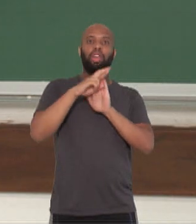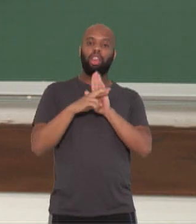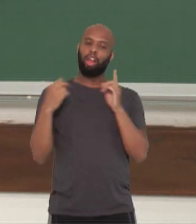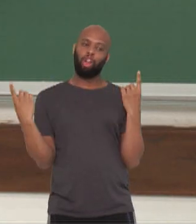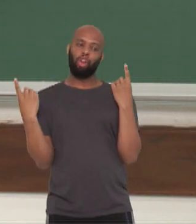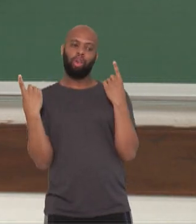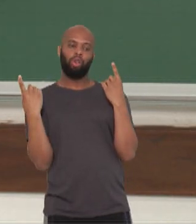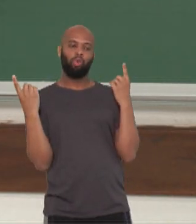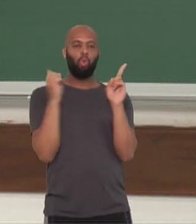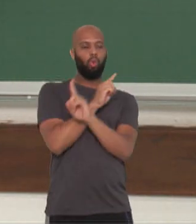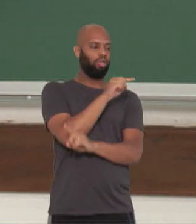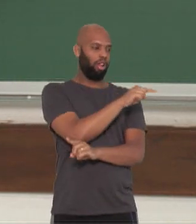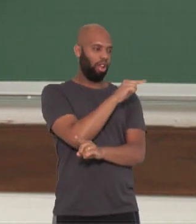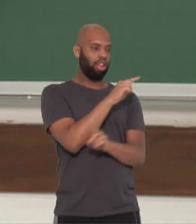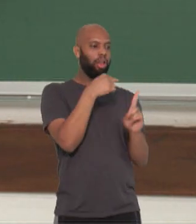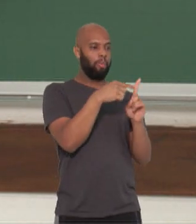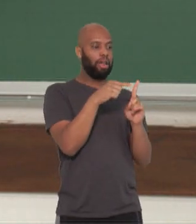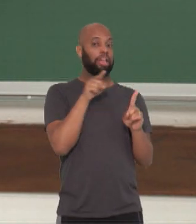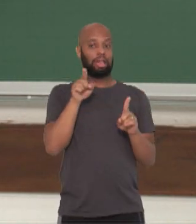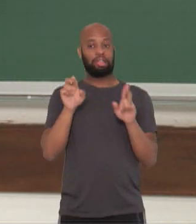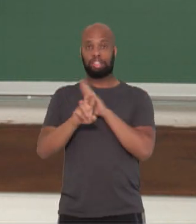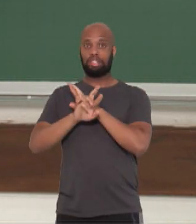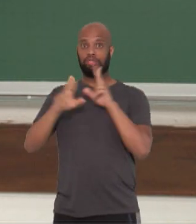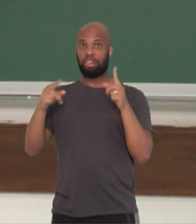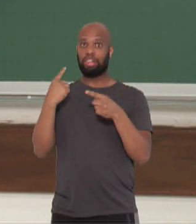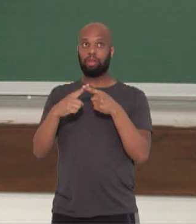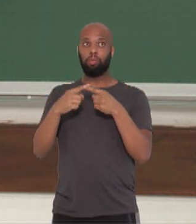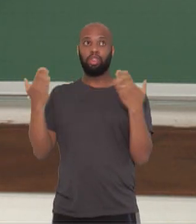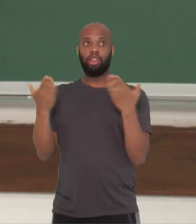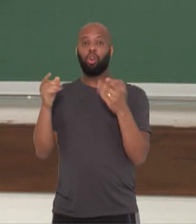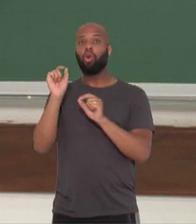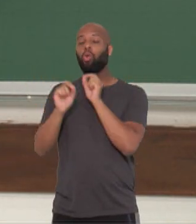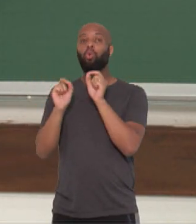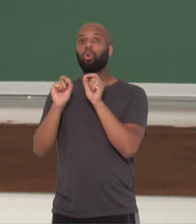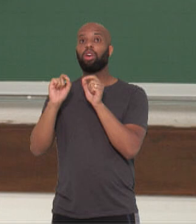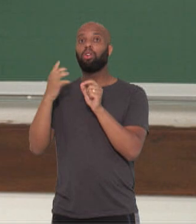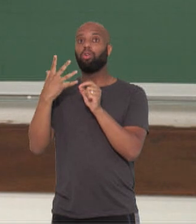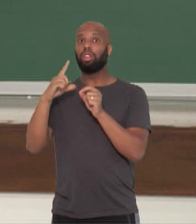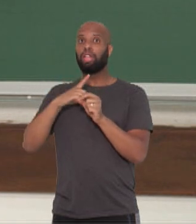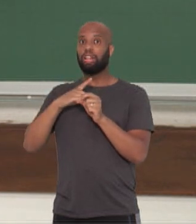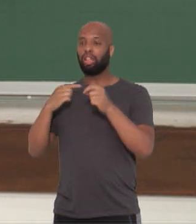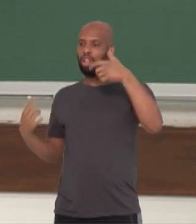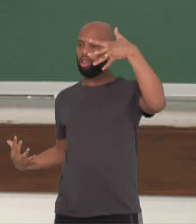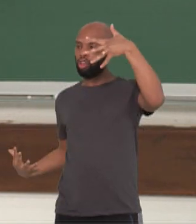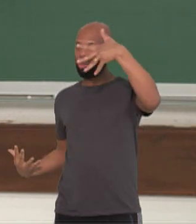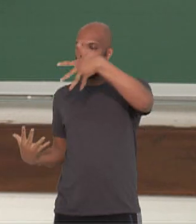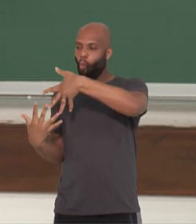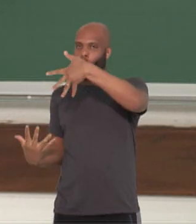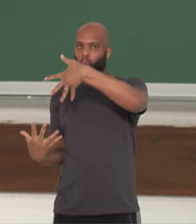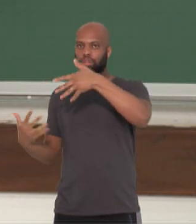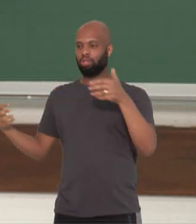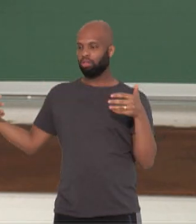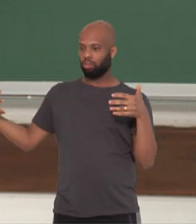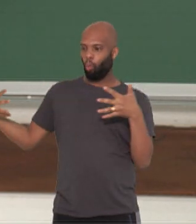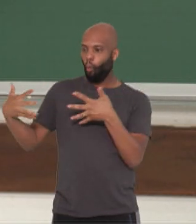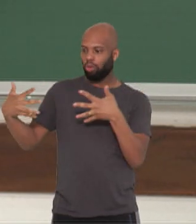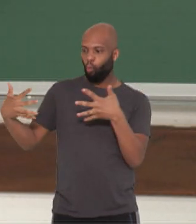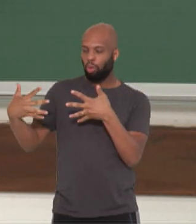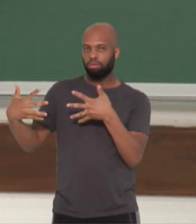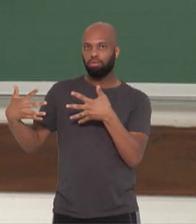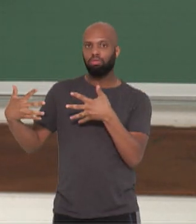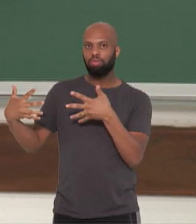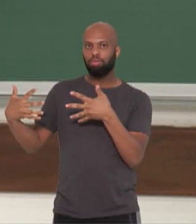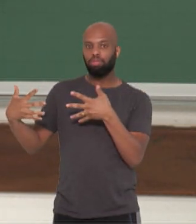carga positiva. Veja que as linhas de campo elétrico, elas começam no infinito e terminam na